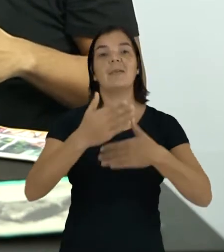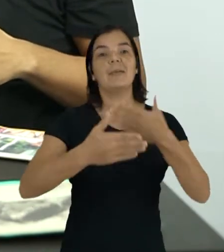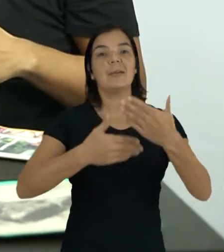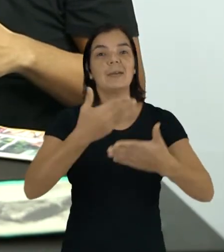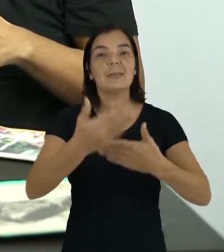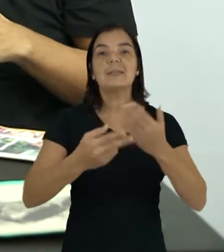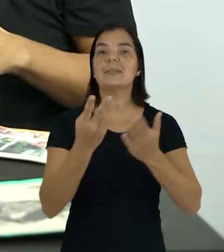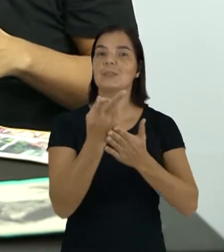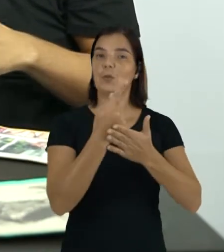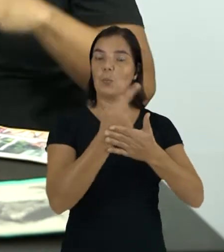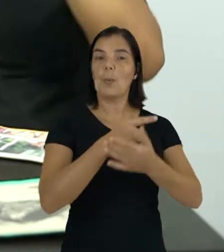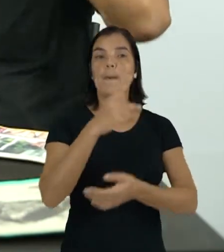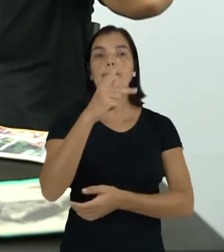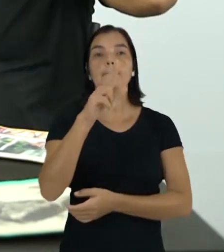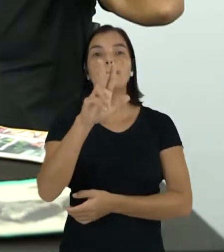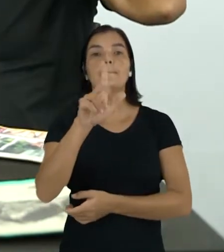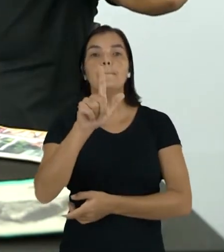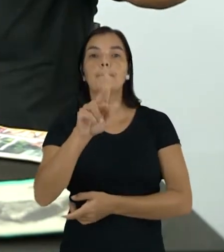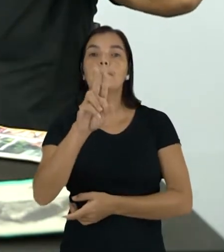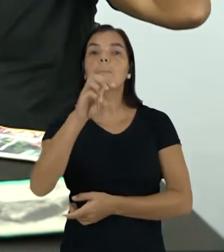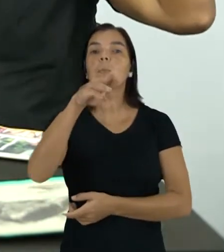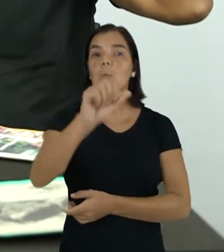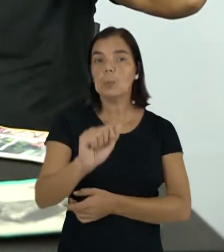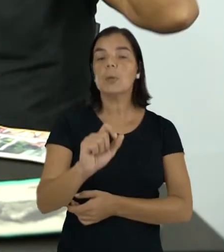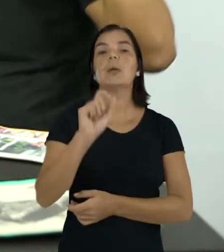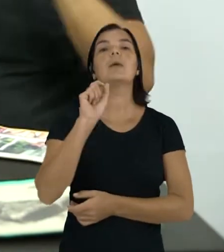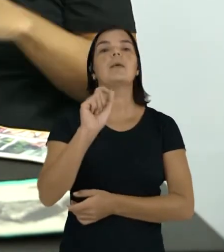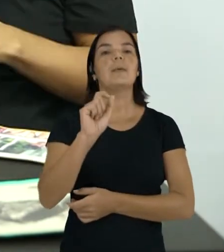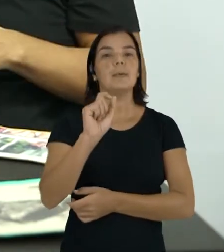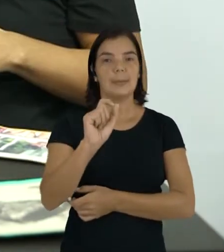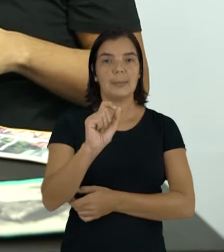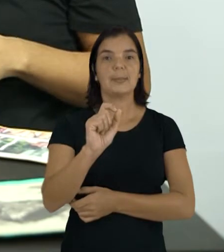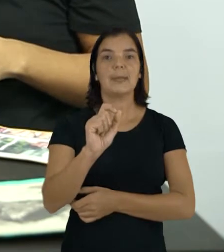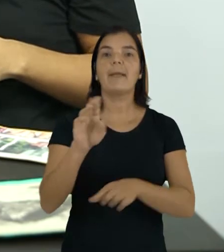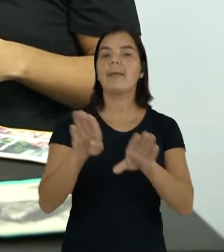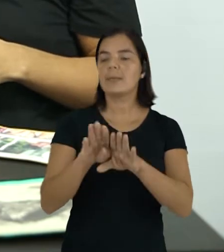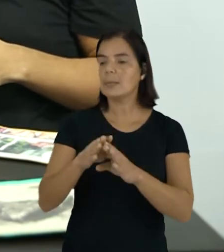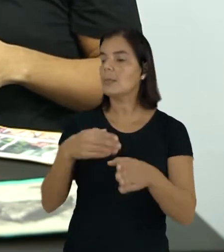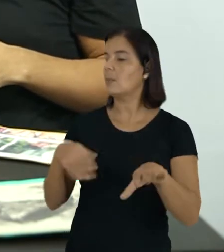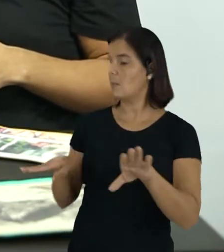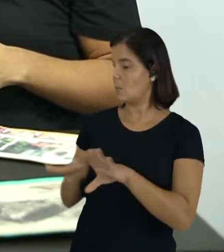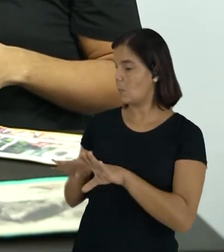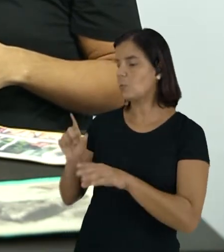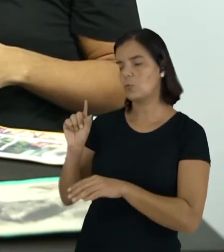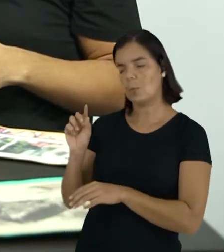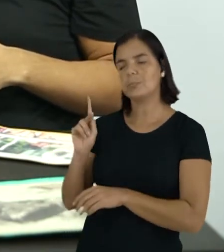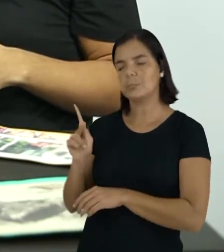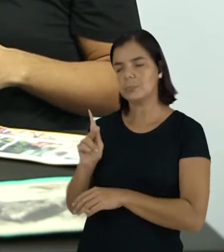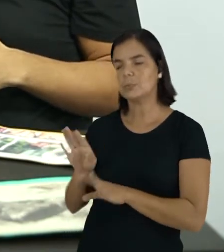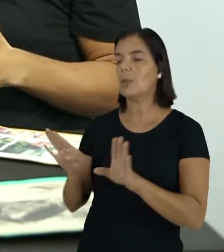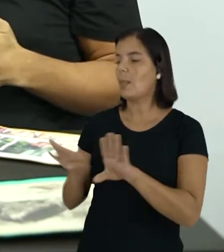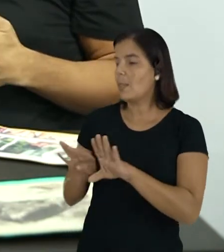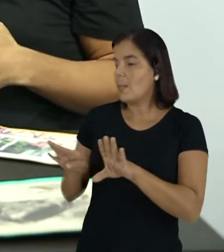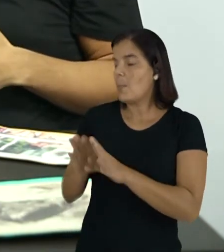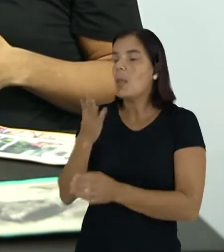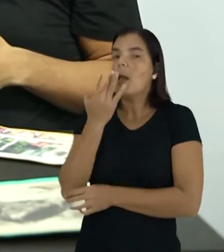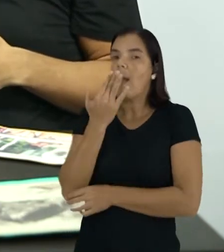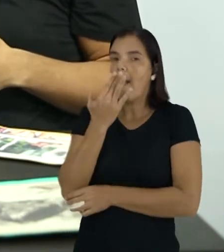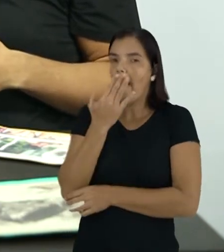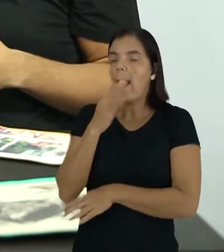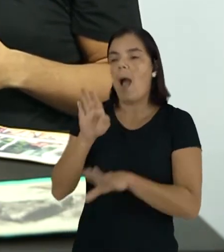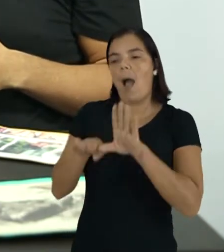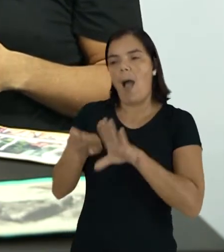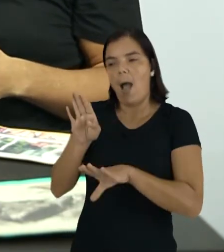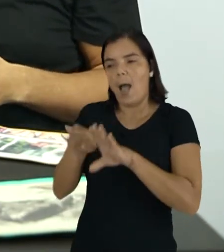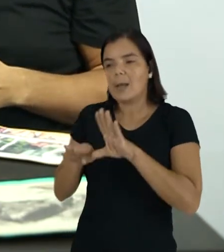claro, da arte plumária, que era o cocá, né? E também a eles questão, utilizavam. só um pouquinho, professor, a questão das cores também, às